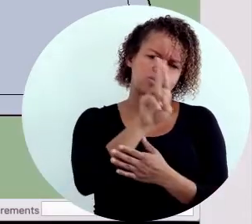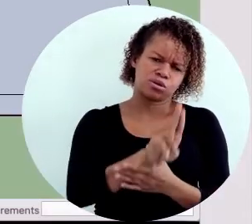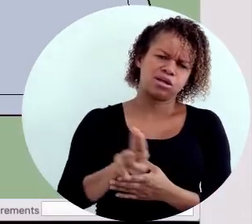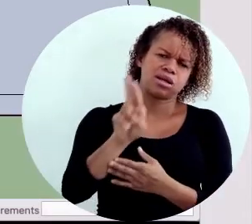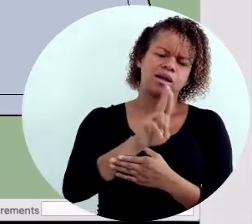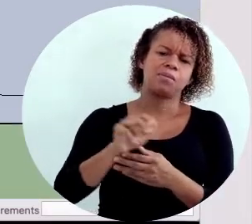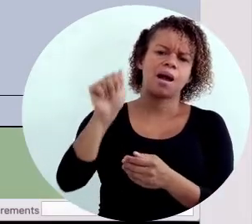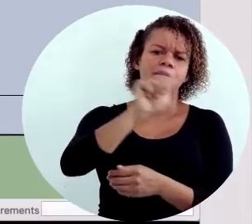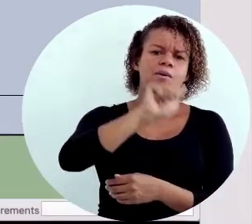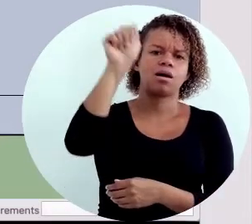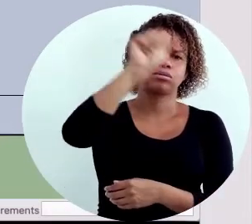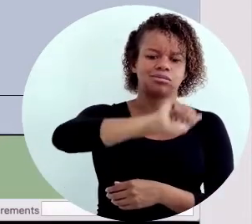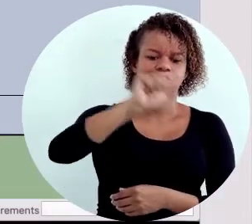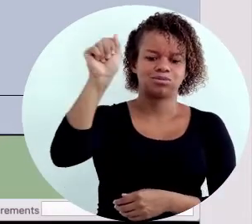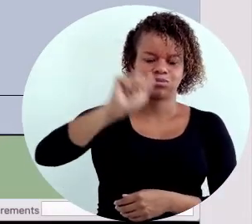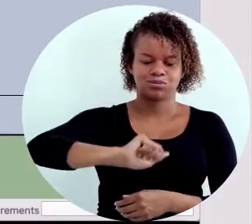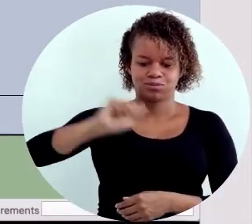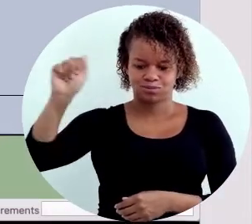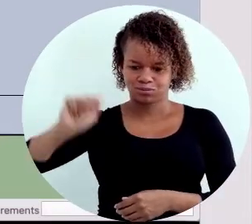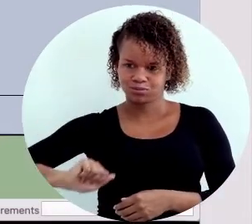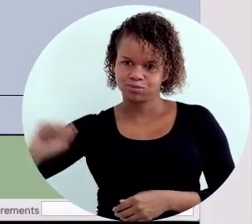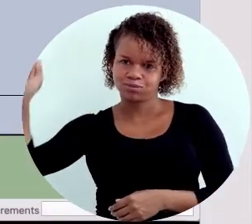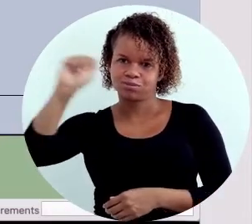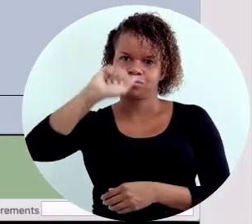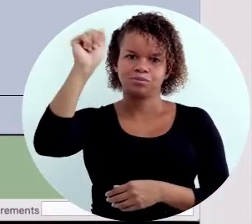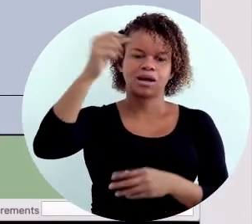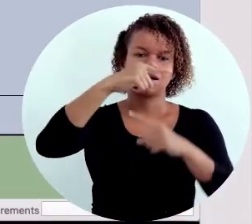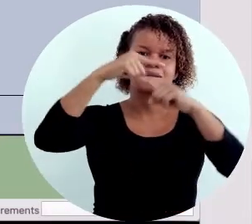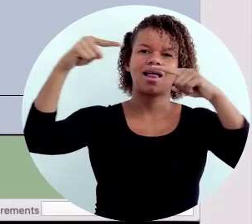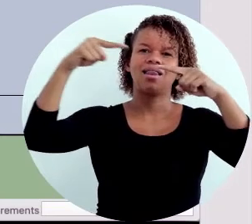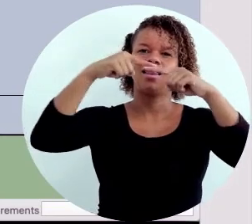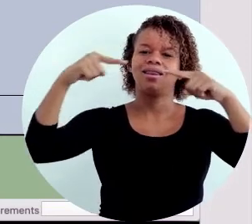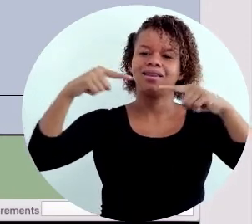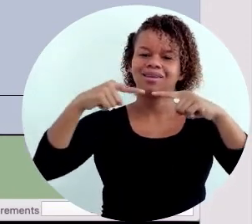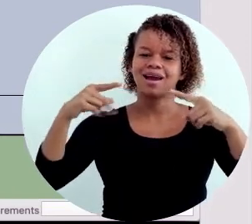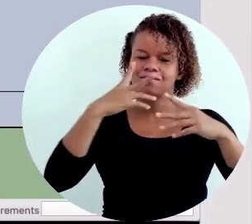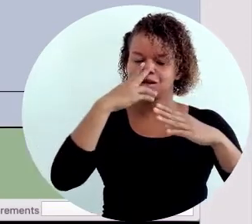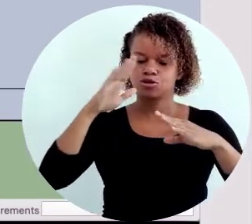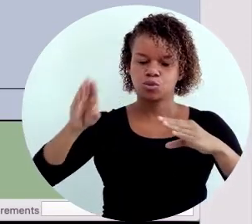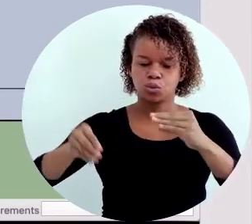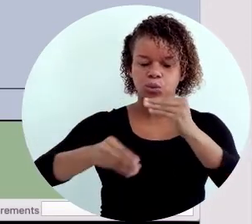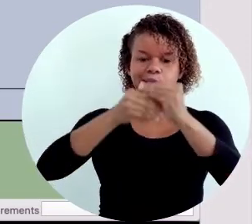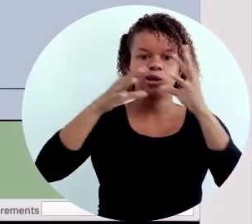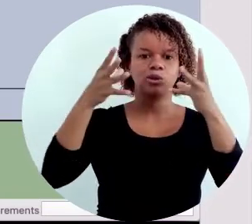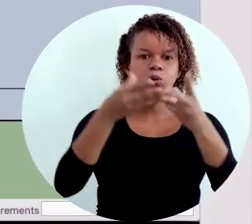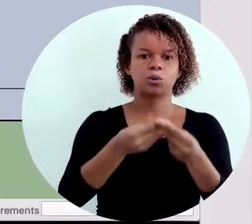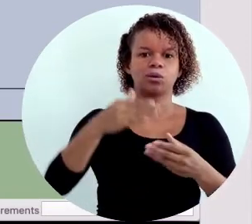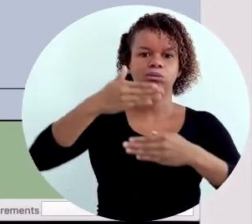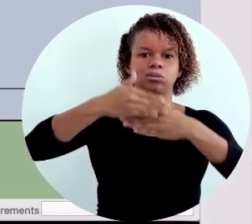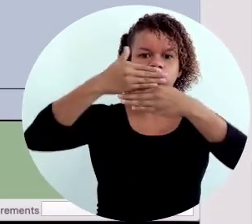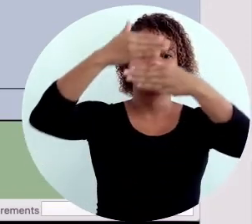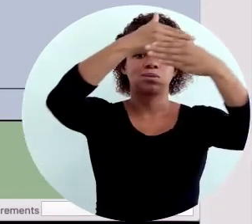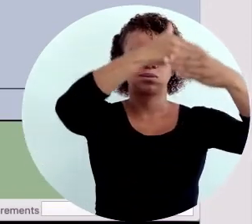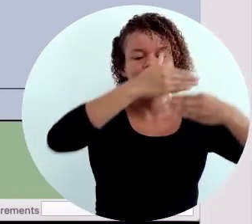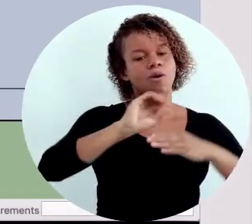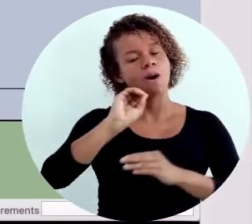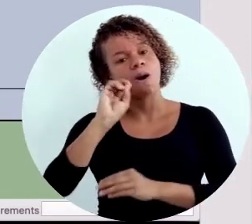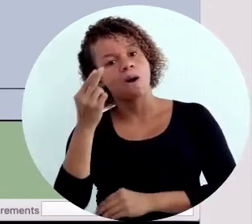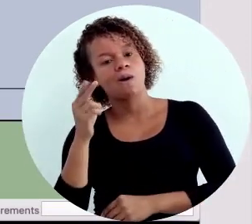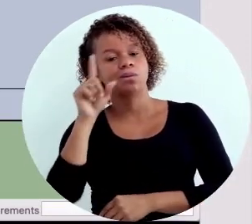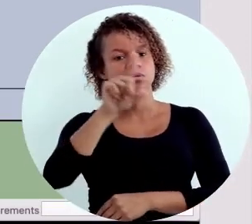E posso utilizar também a borracha para apagar esse segmento da linha, unindo toda a alvenaria.